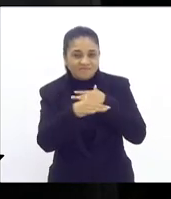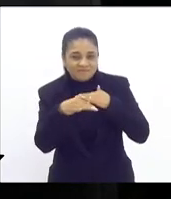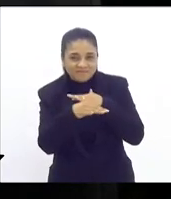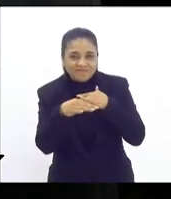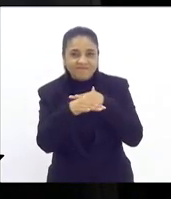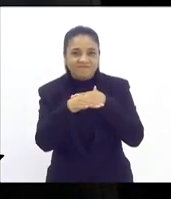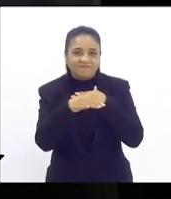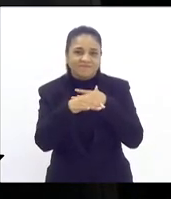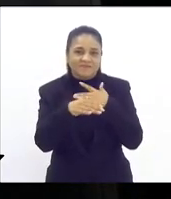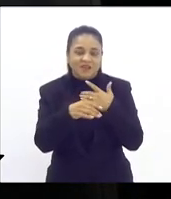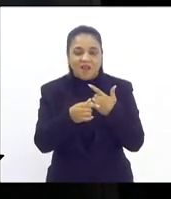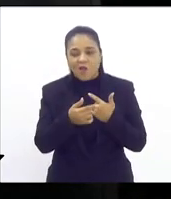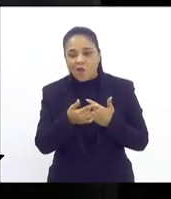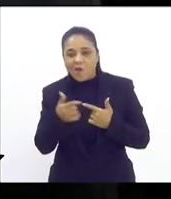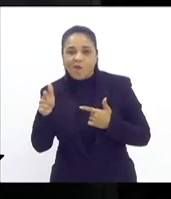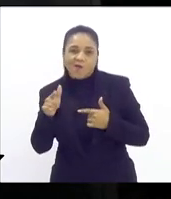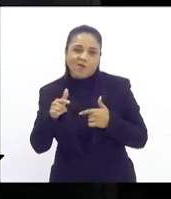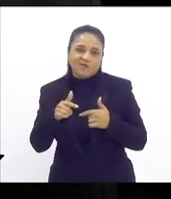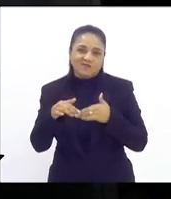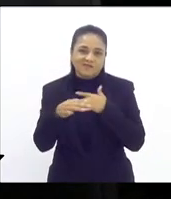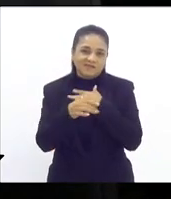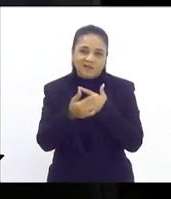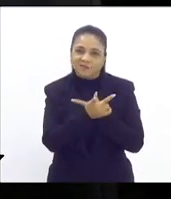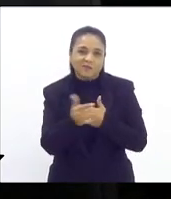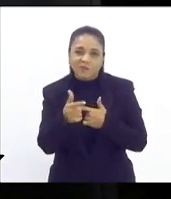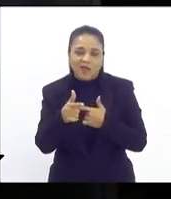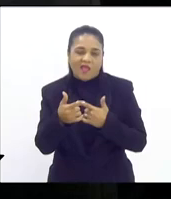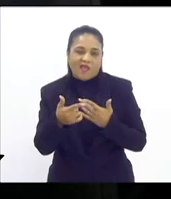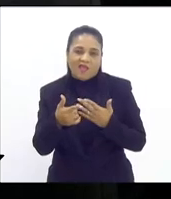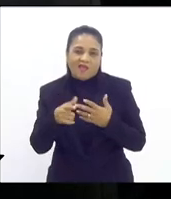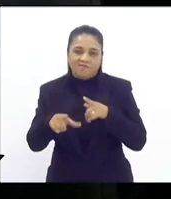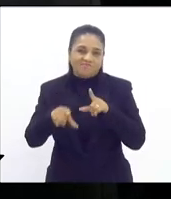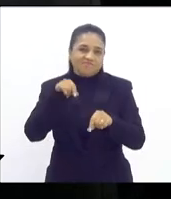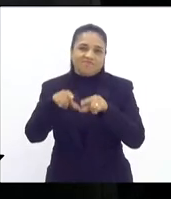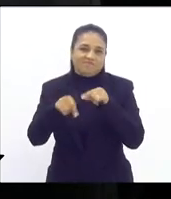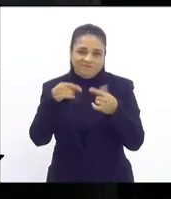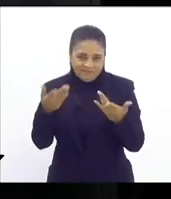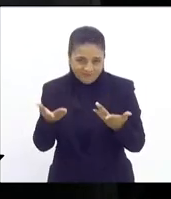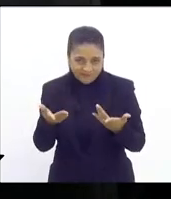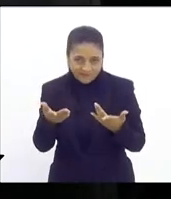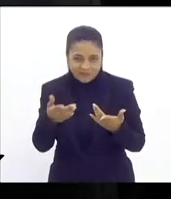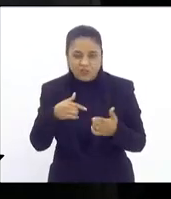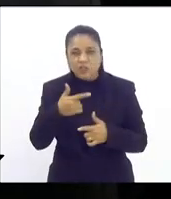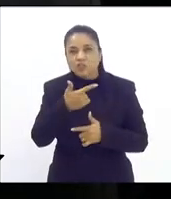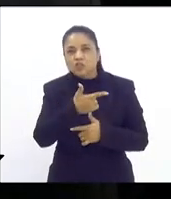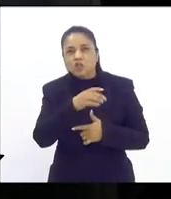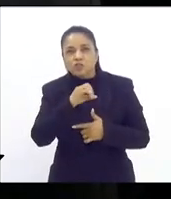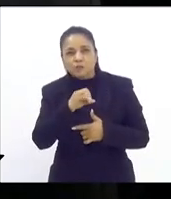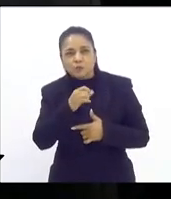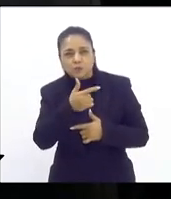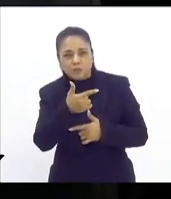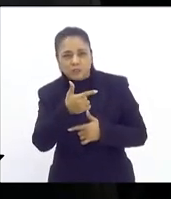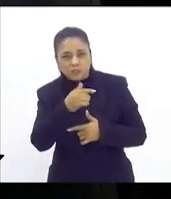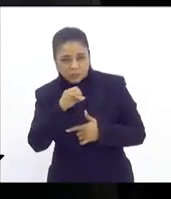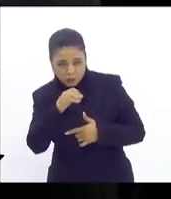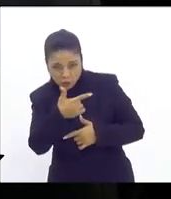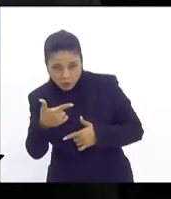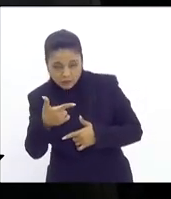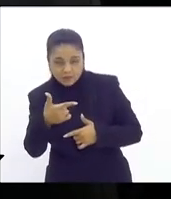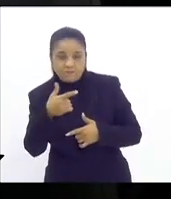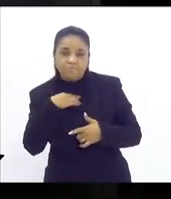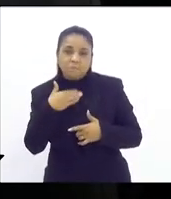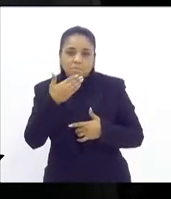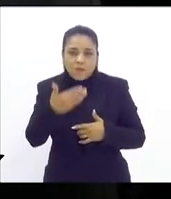e não Privilégio para outras cidades tem várias cidades que já tem a mais é desde 2002 né Tem pedidos